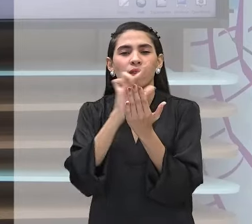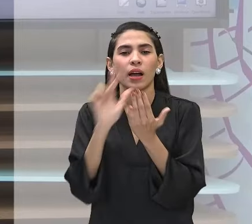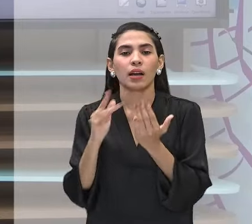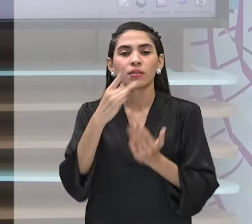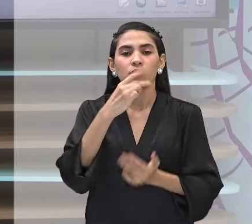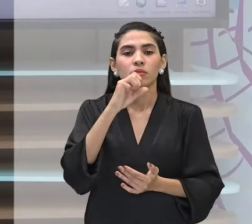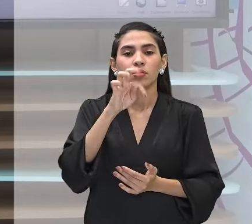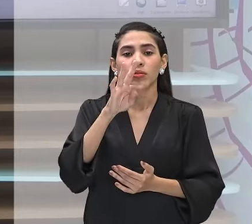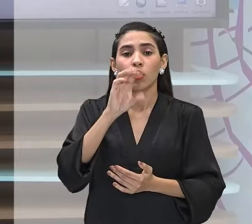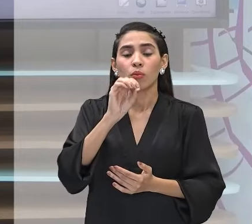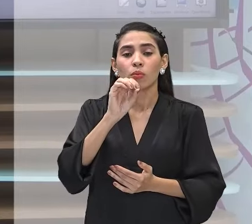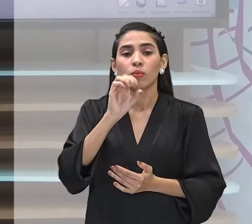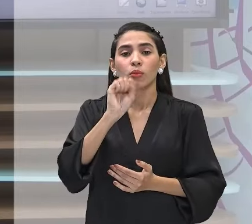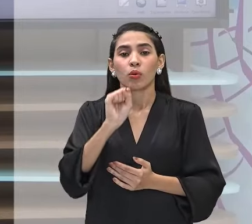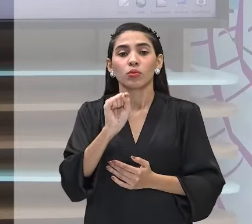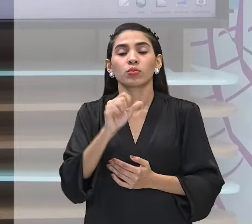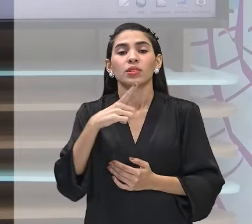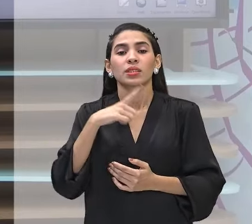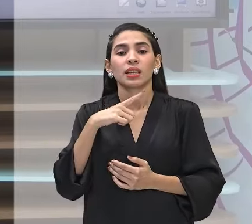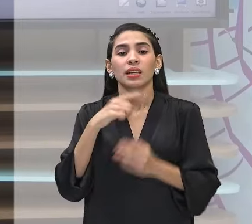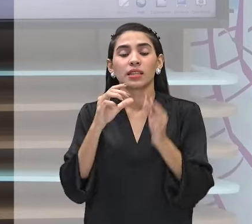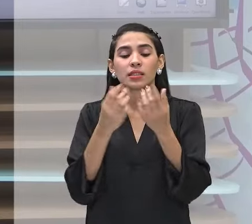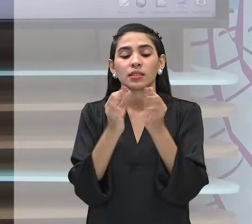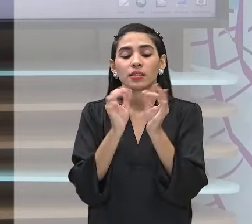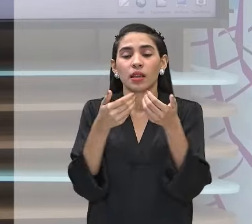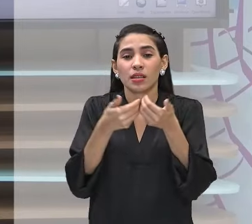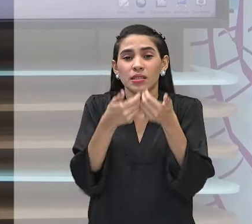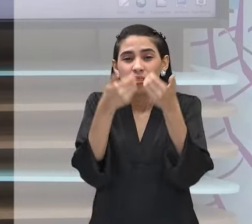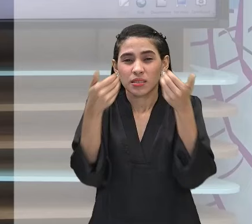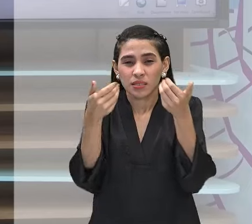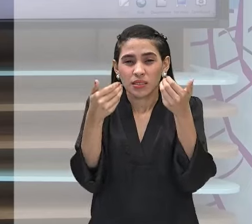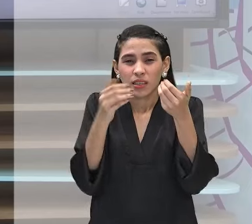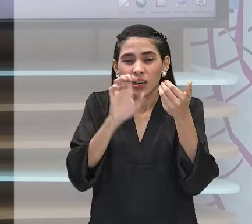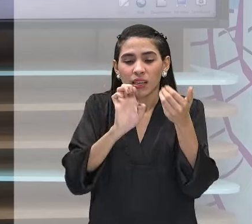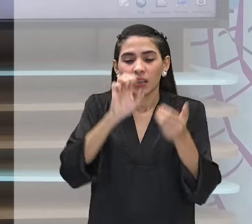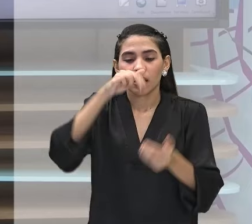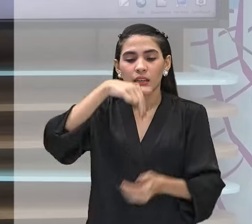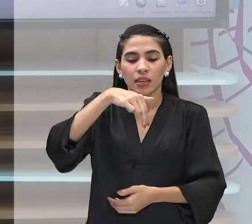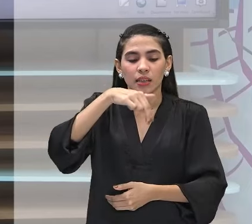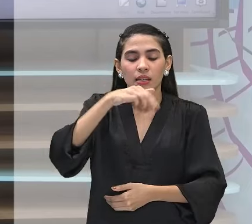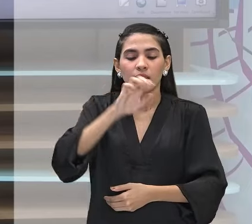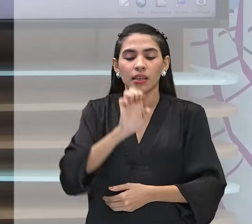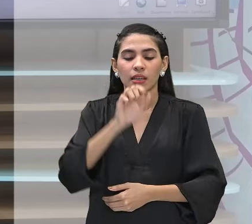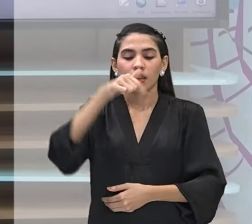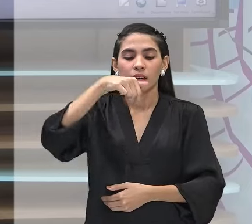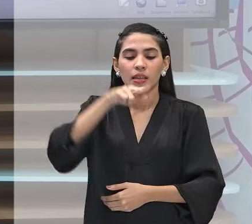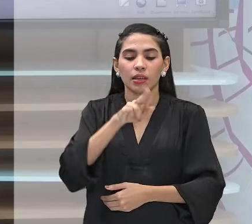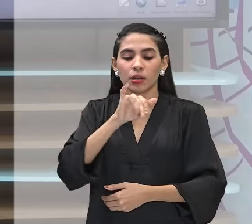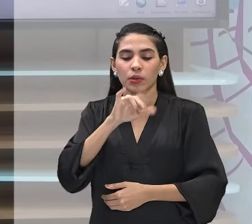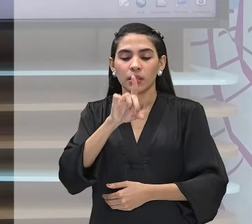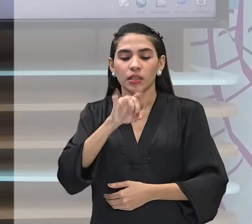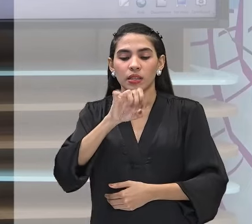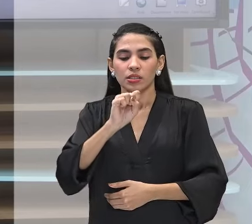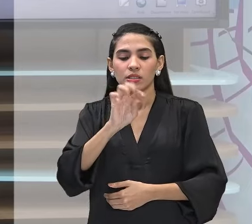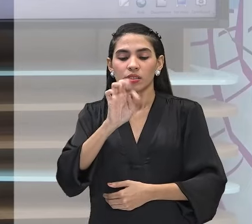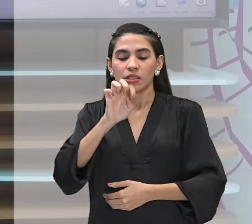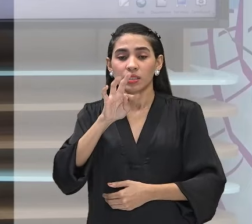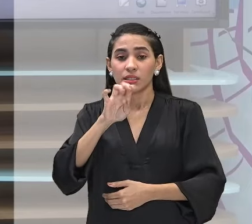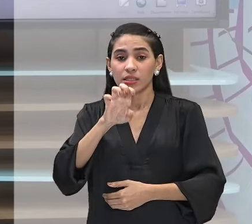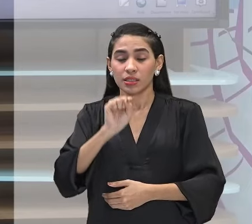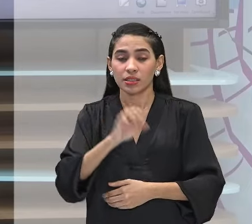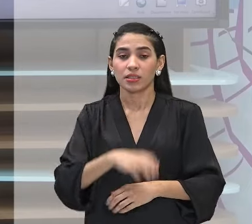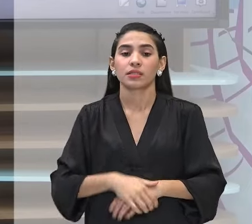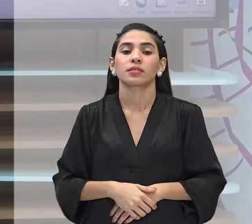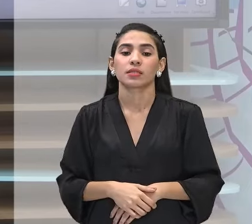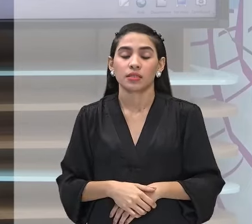estão equidistantes antes de um centro Professor Aldemir foi lá fez as traçou todos essa